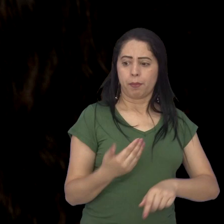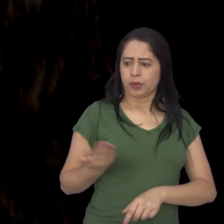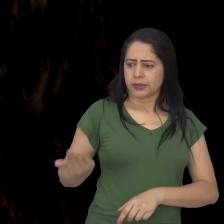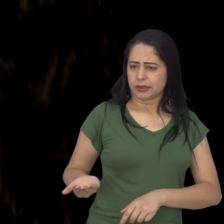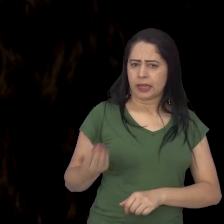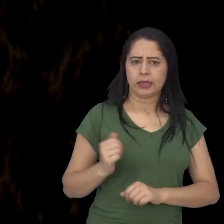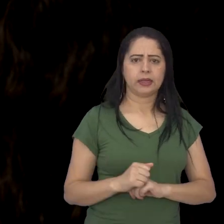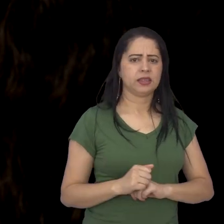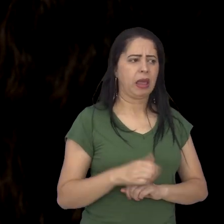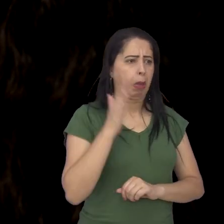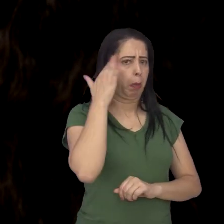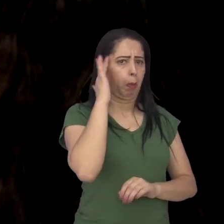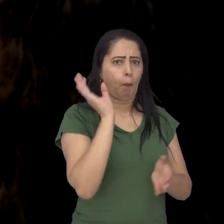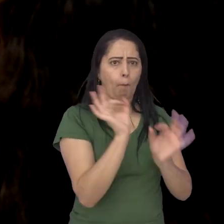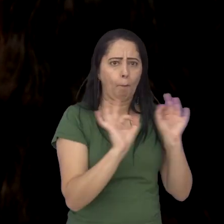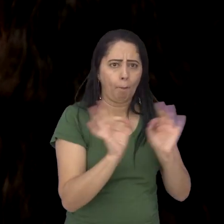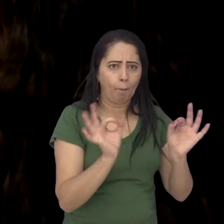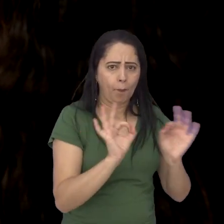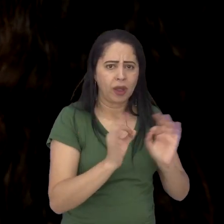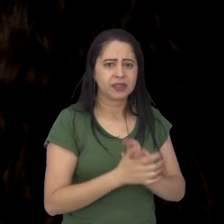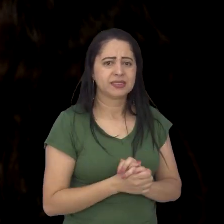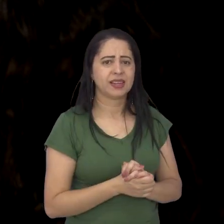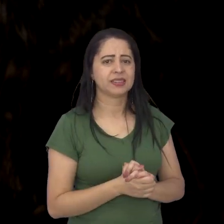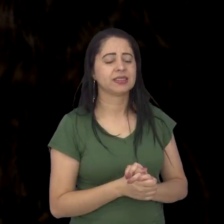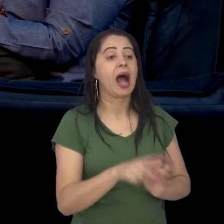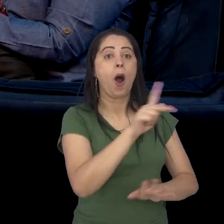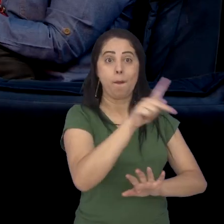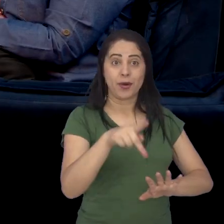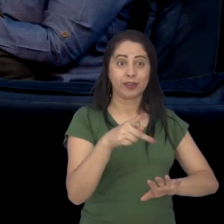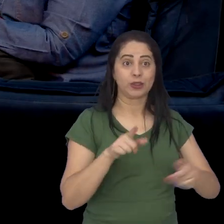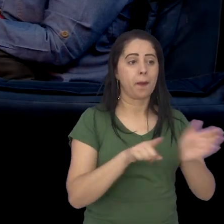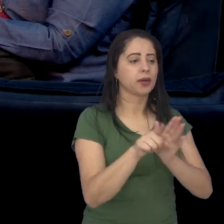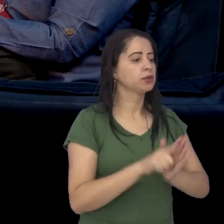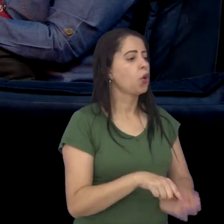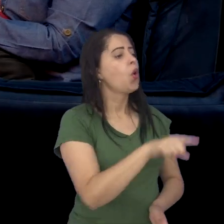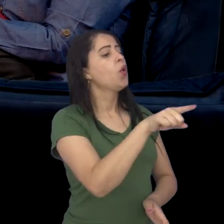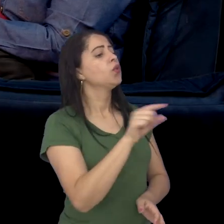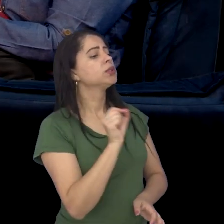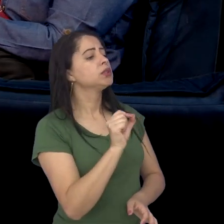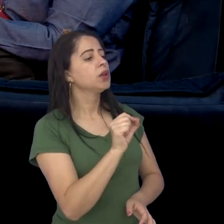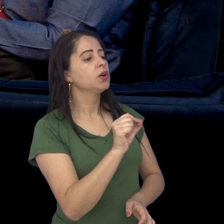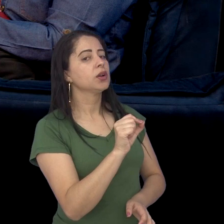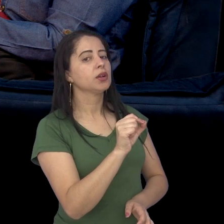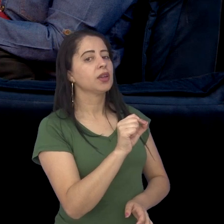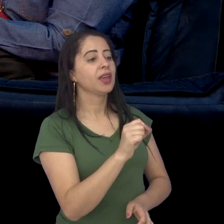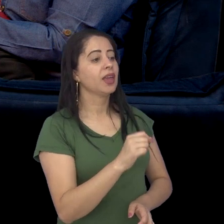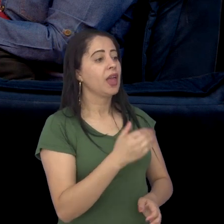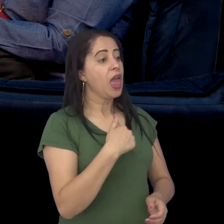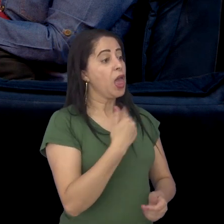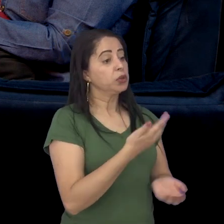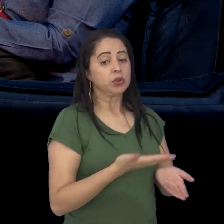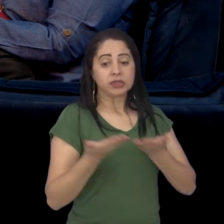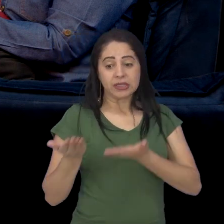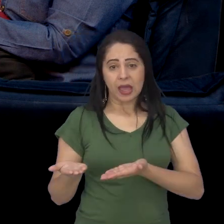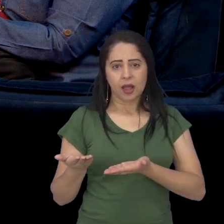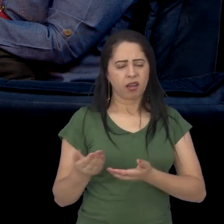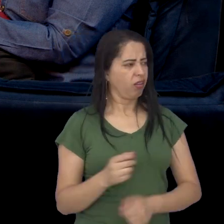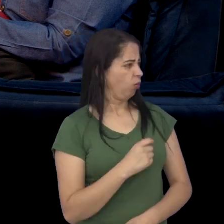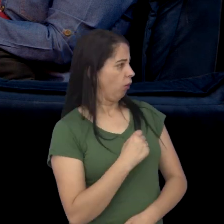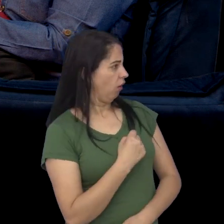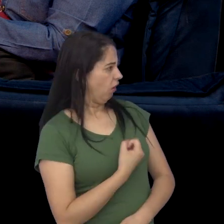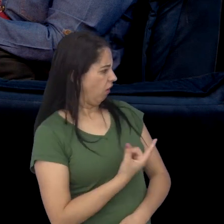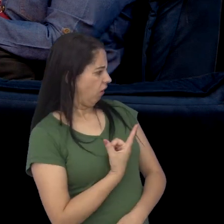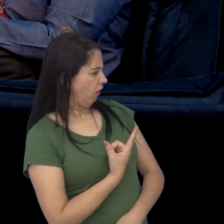a vez dele e eu não estava entendendo nada, né? Aí o professor falou para ele, o que você trouxe? Ele falou assim, professor, eu trouxe ela. E eu,